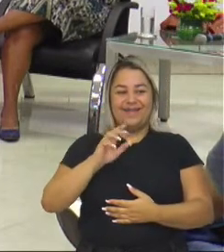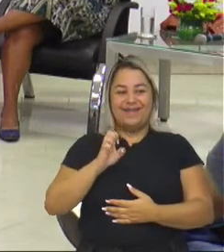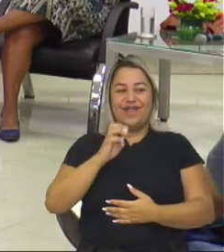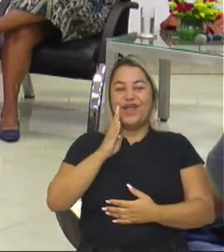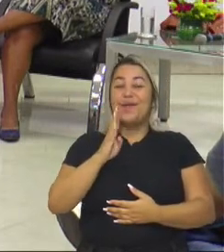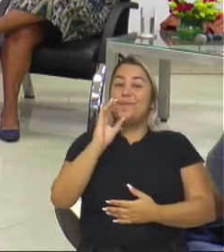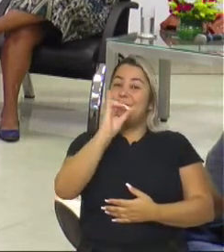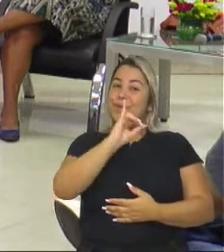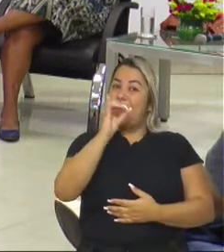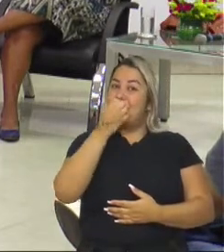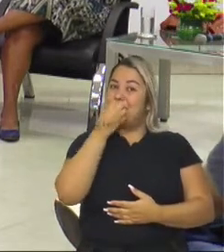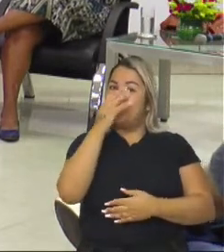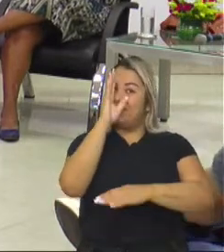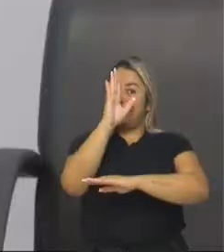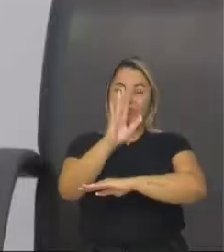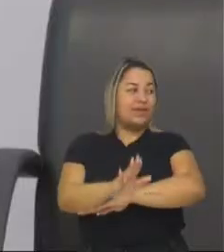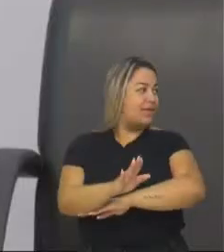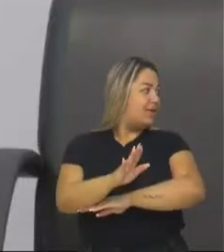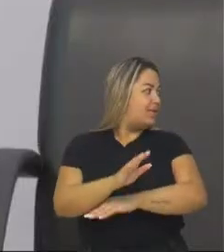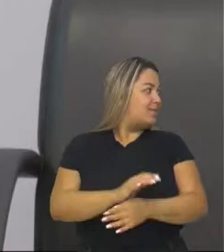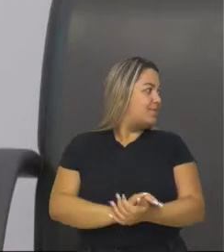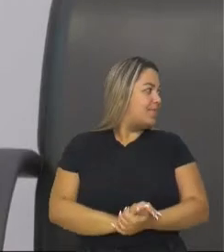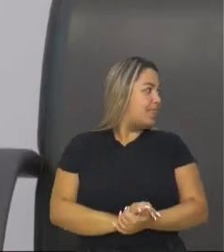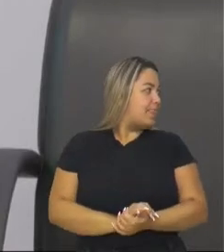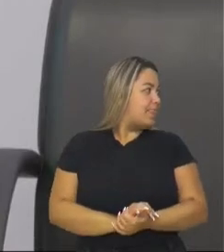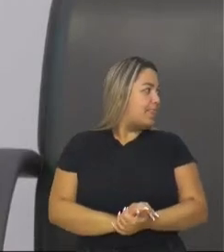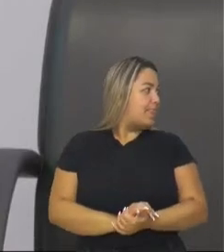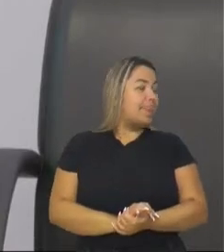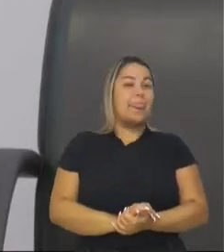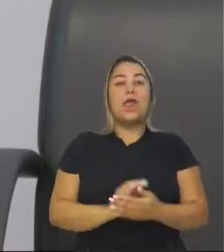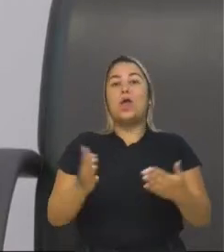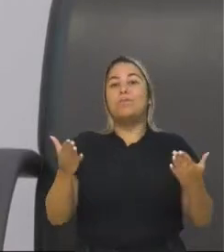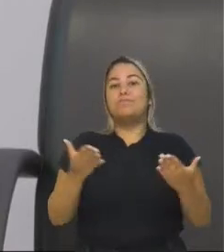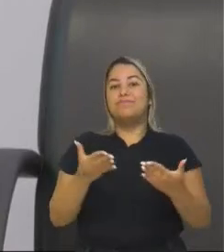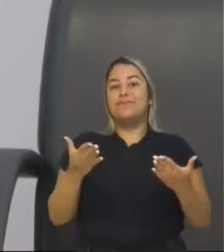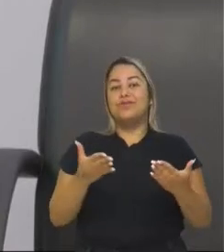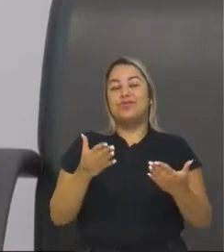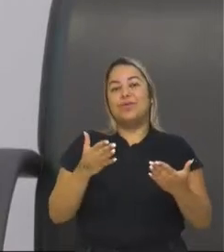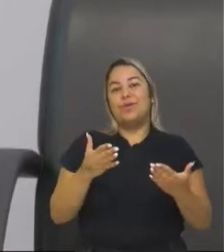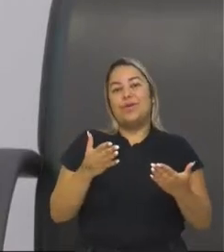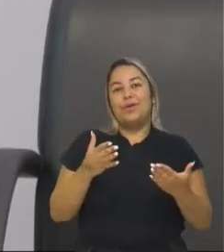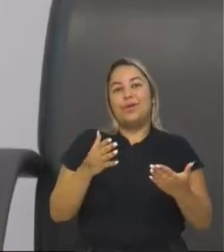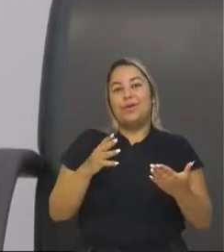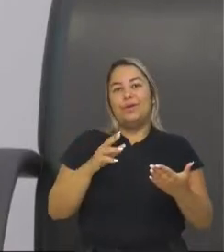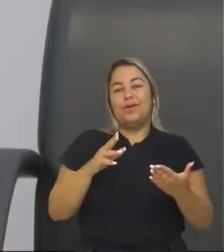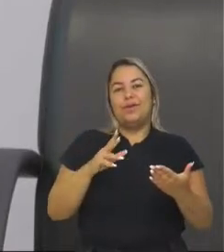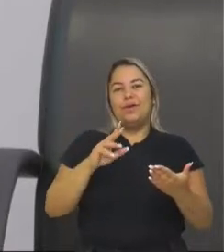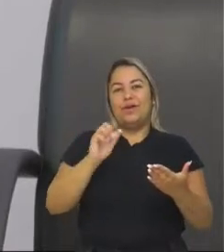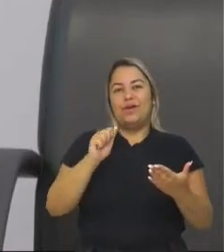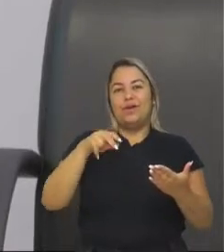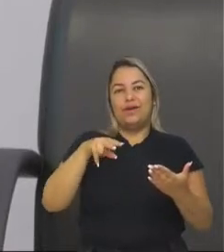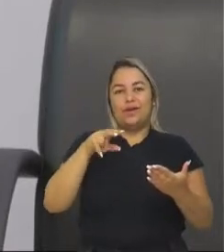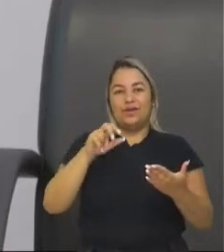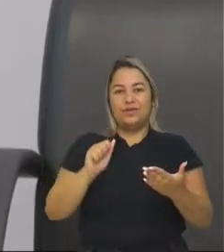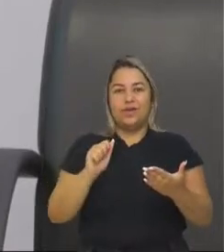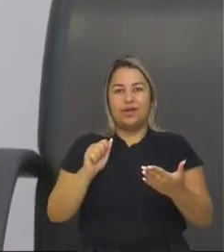Oi, gente, boa tarde. Hoje era para quem está aqui, era Dancaio Lemos,